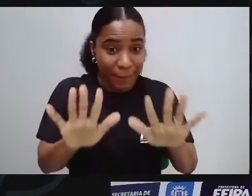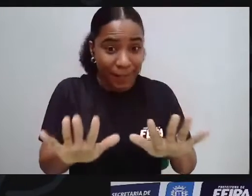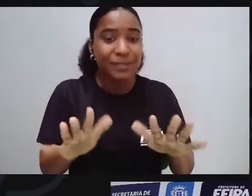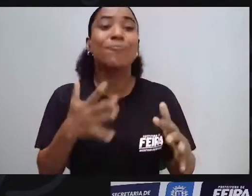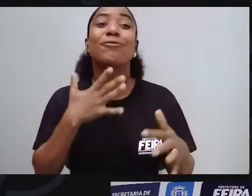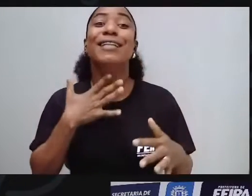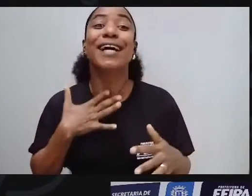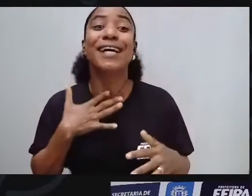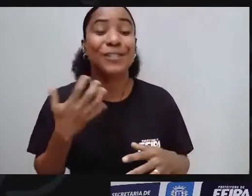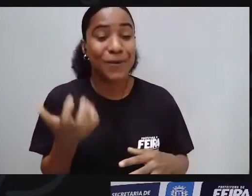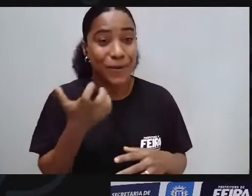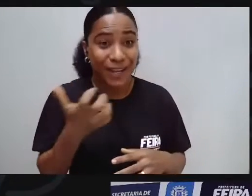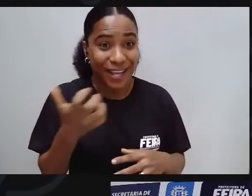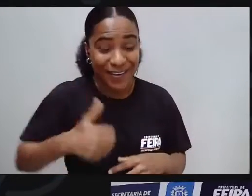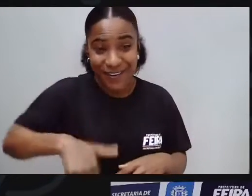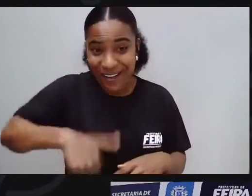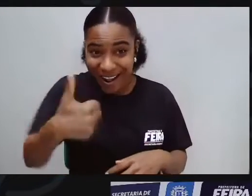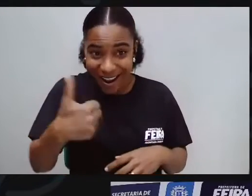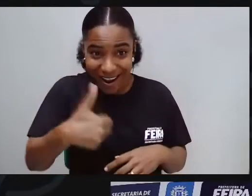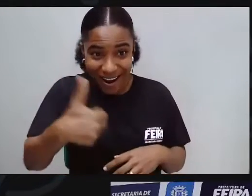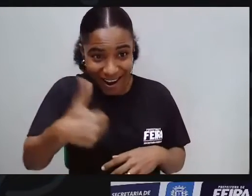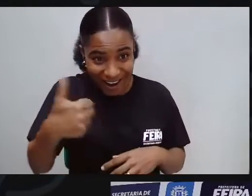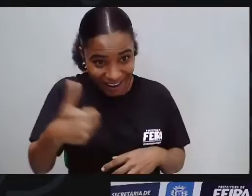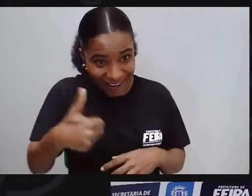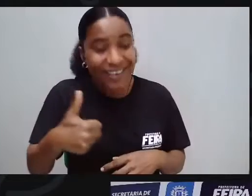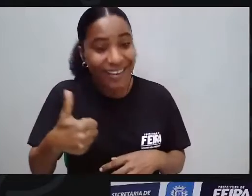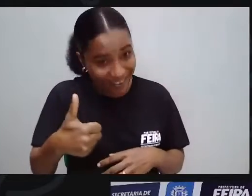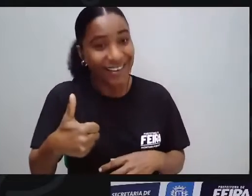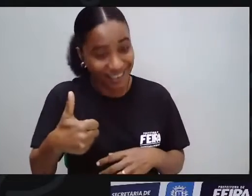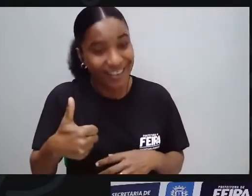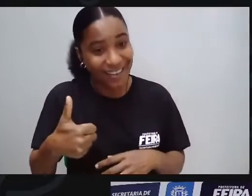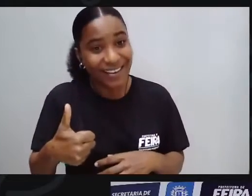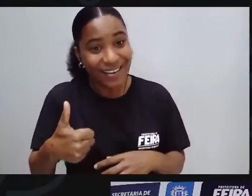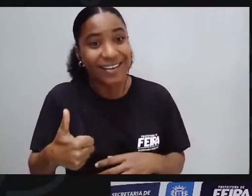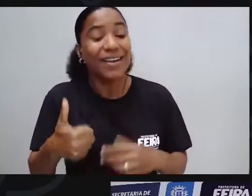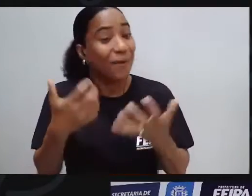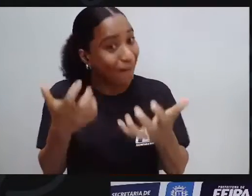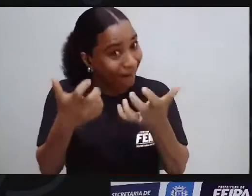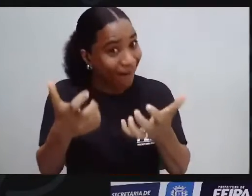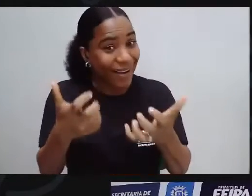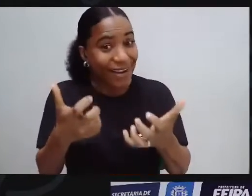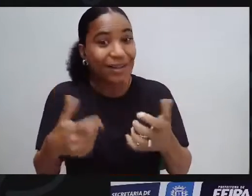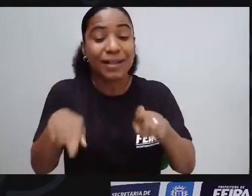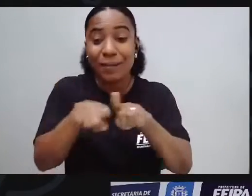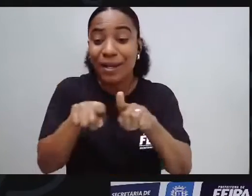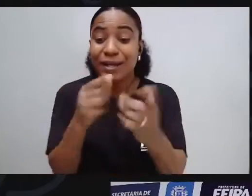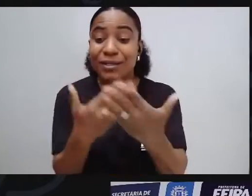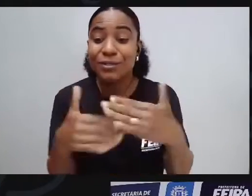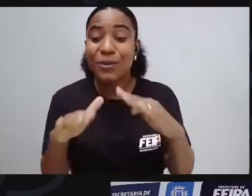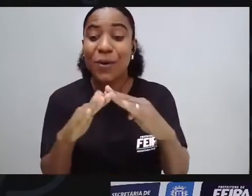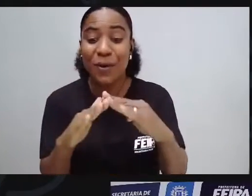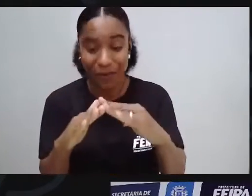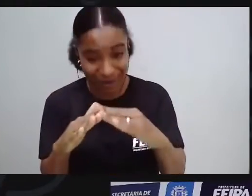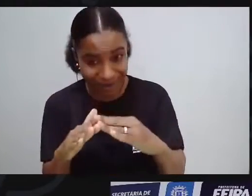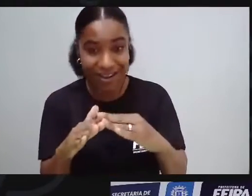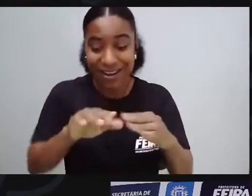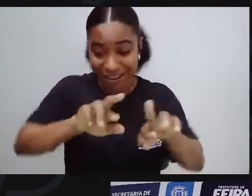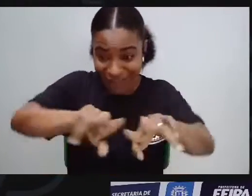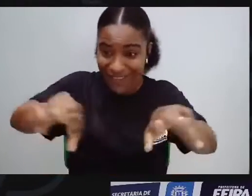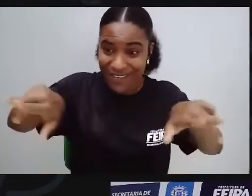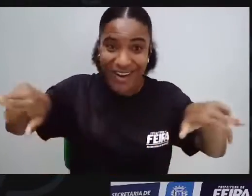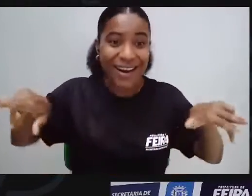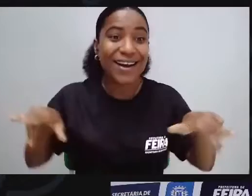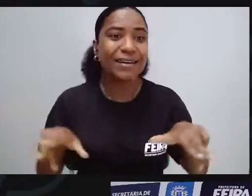comentário não sei se os alunos do theodulo Bastos estão por aí do Coriolano do Oscar